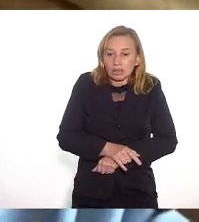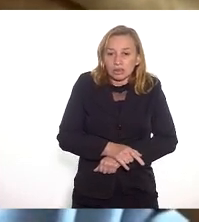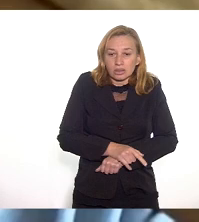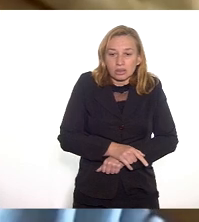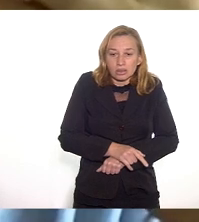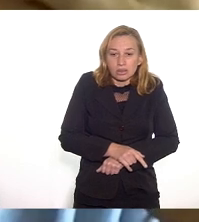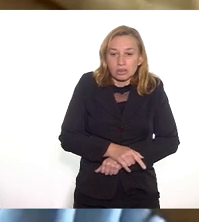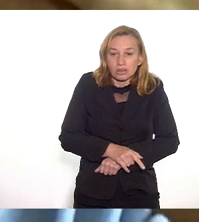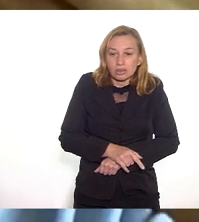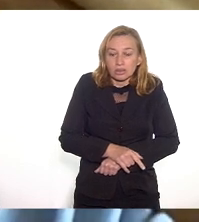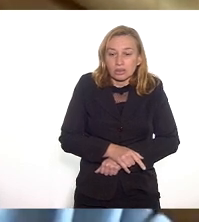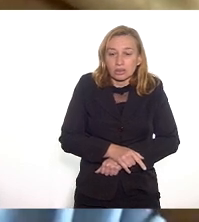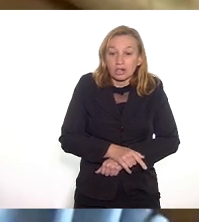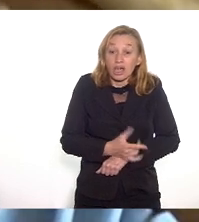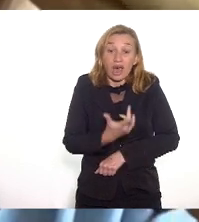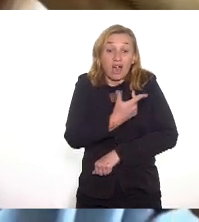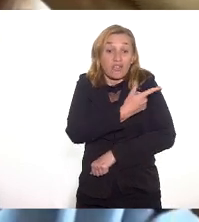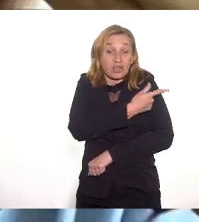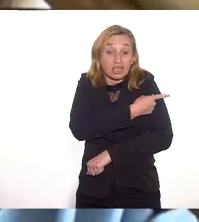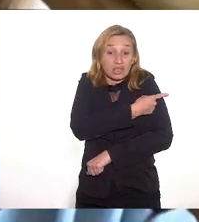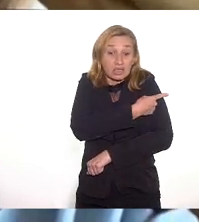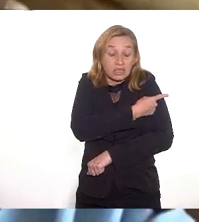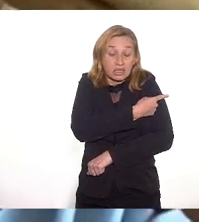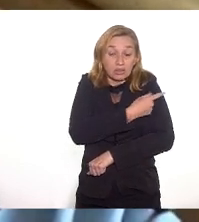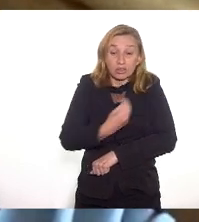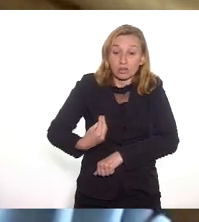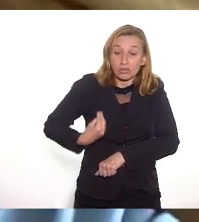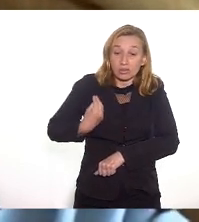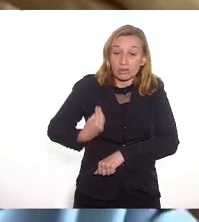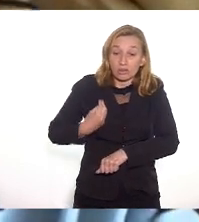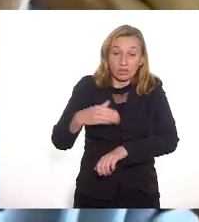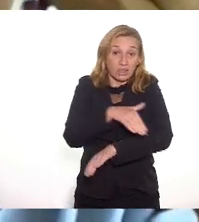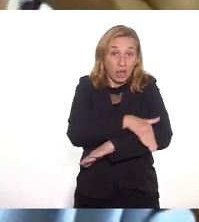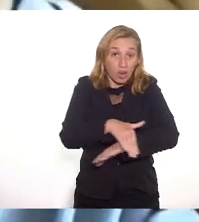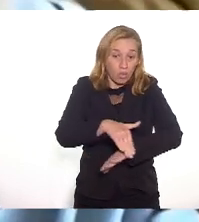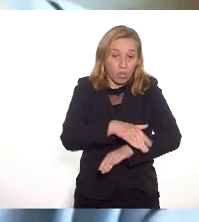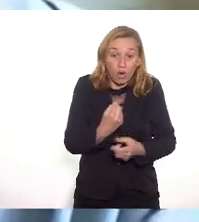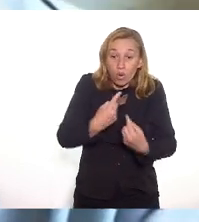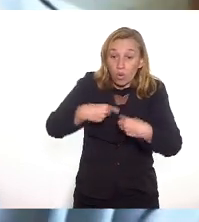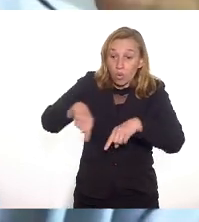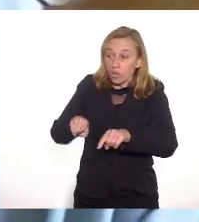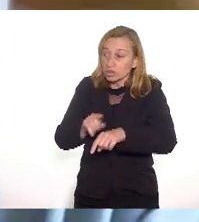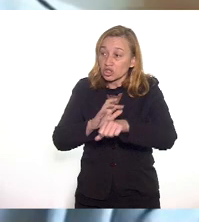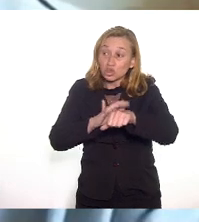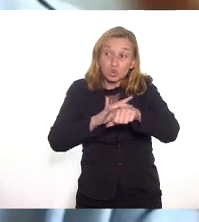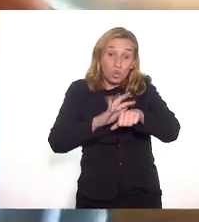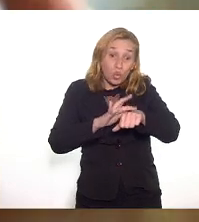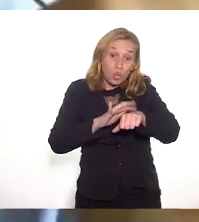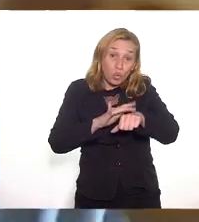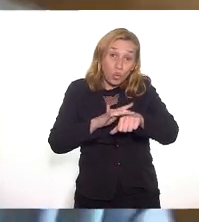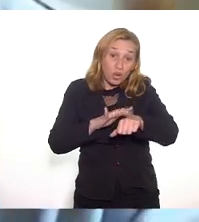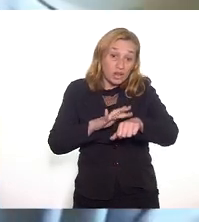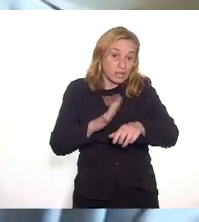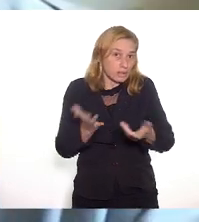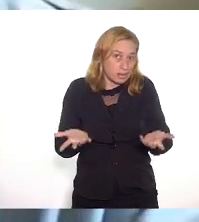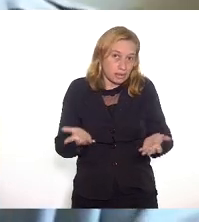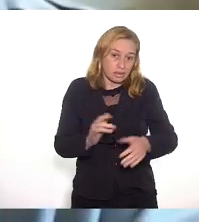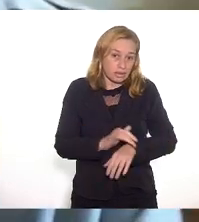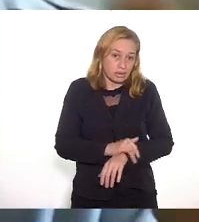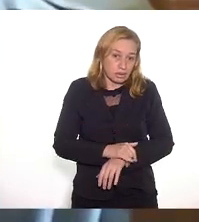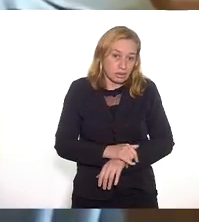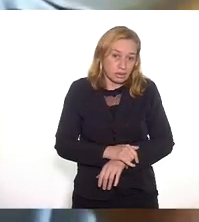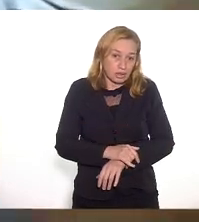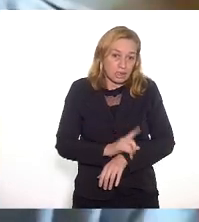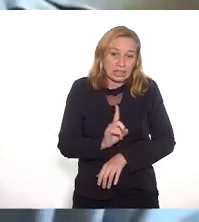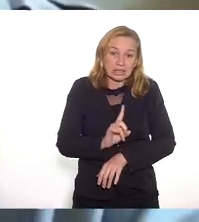né, teria que ser a vacinação da população em situação de rua contra as doenças endêmicas, né, mas